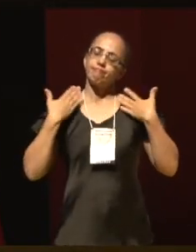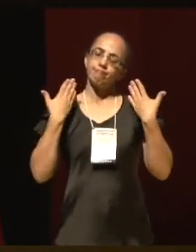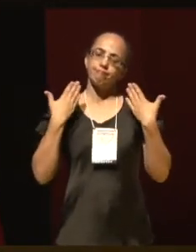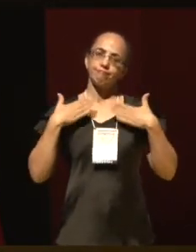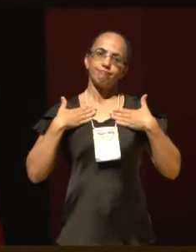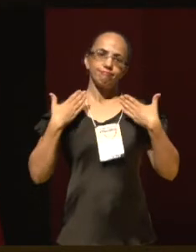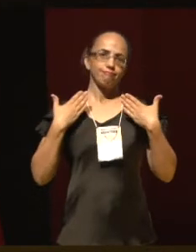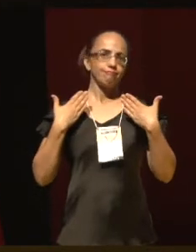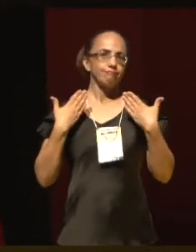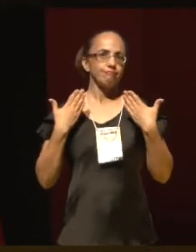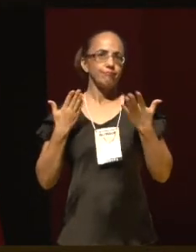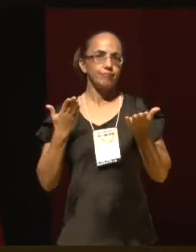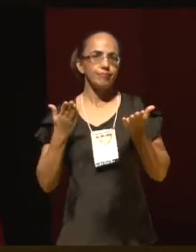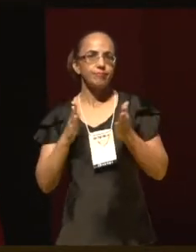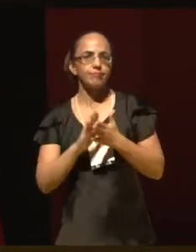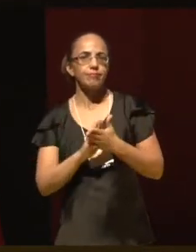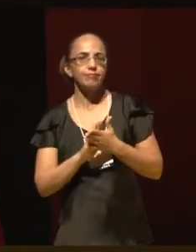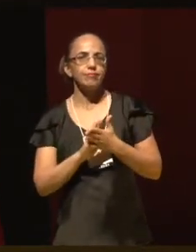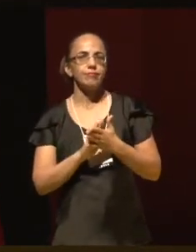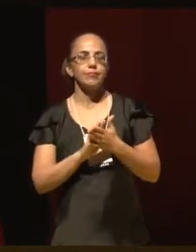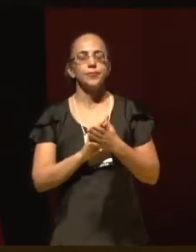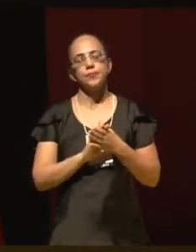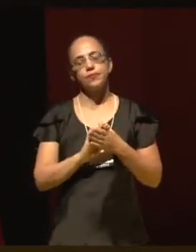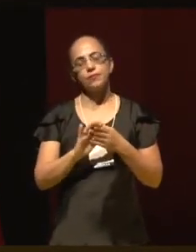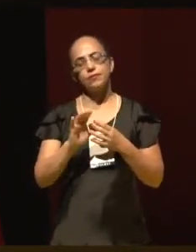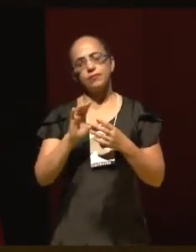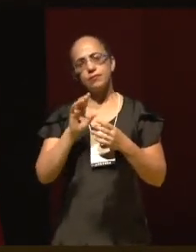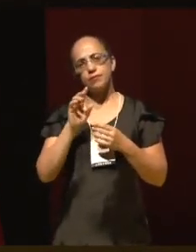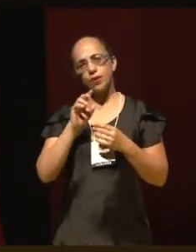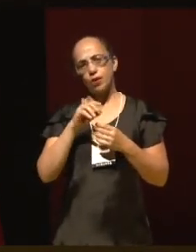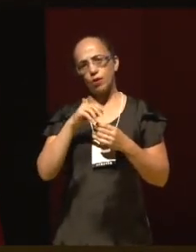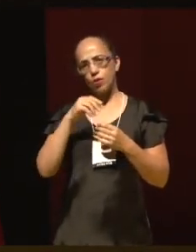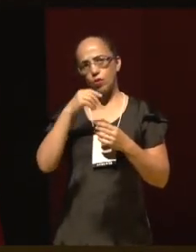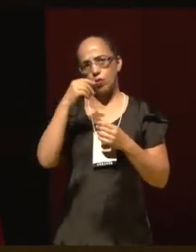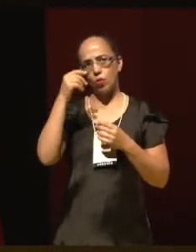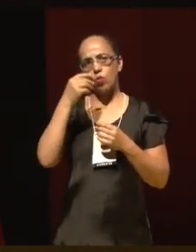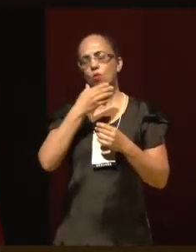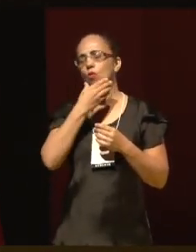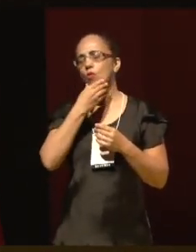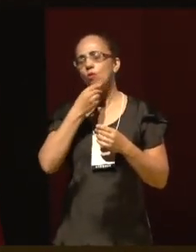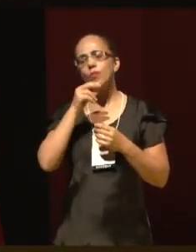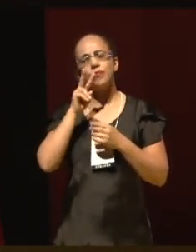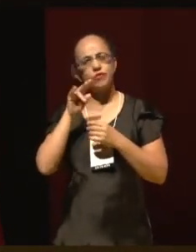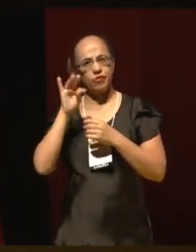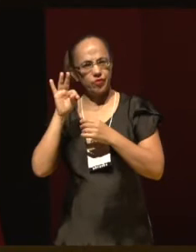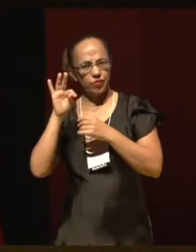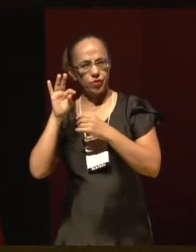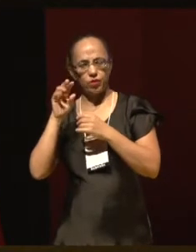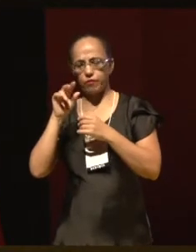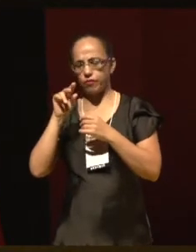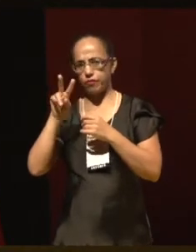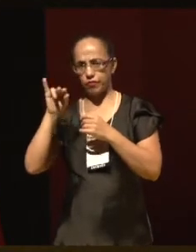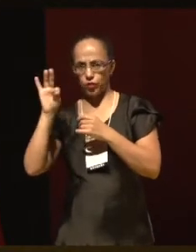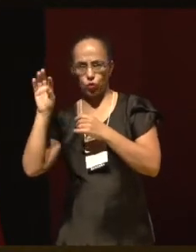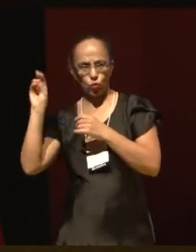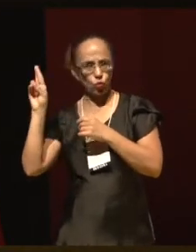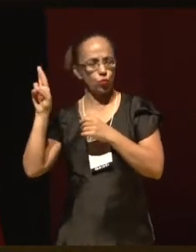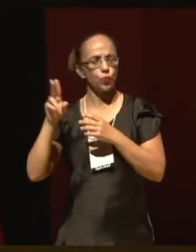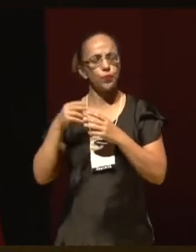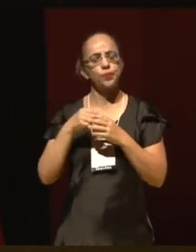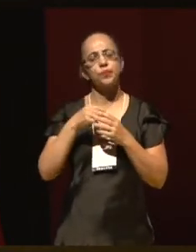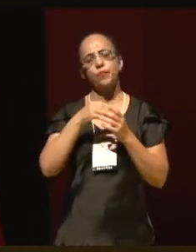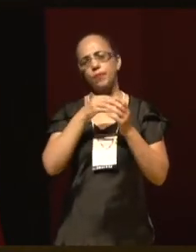Viktor Frankl, em uma ocasião, viajou para os Estados Unidos. É uma cidade que tinha